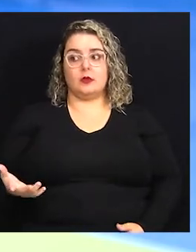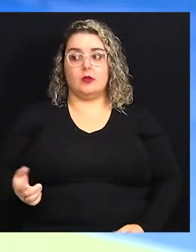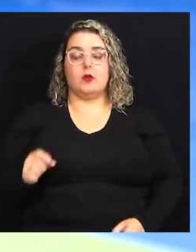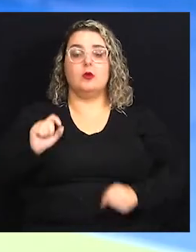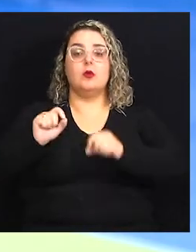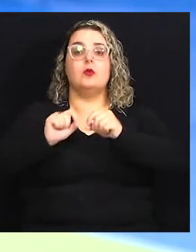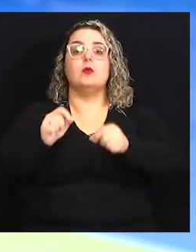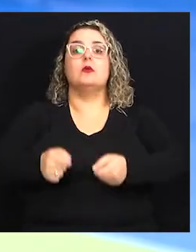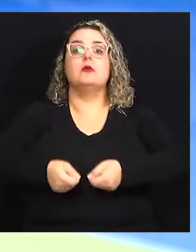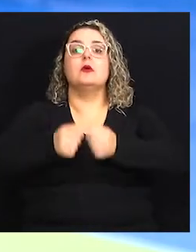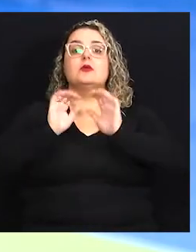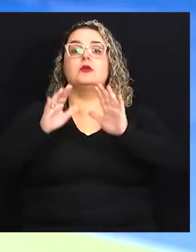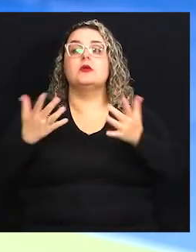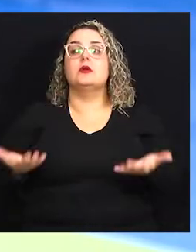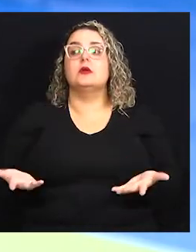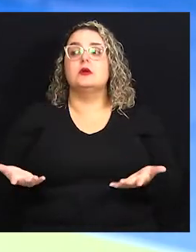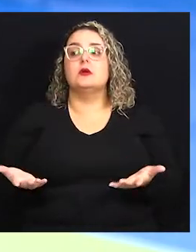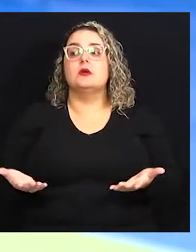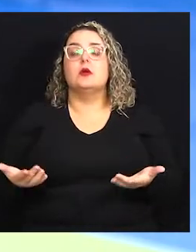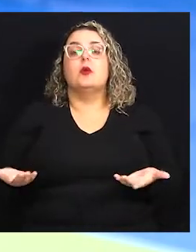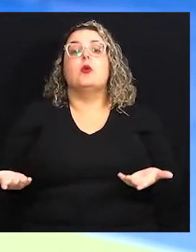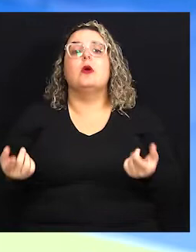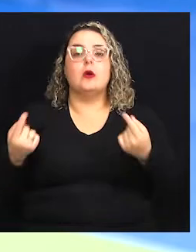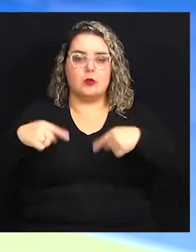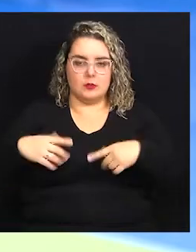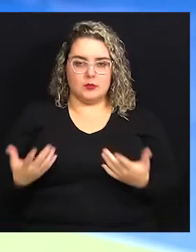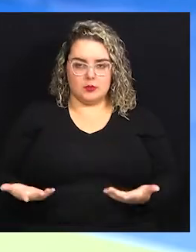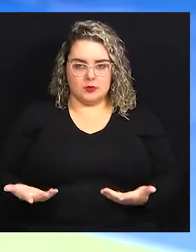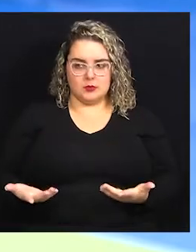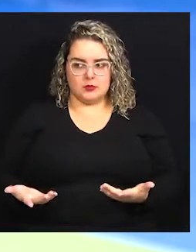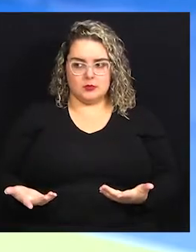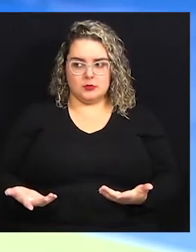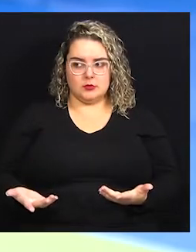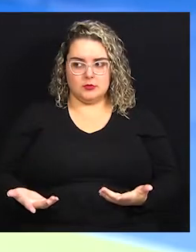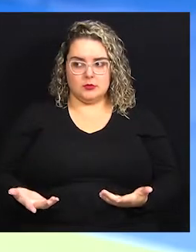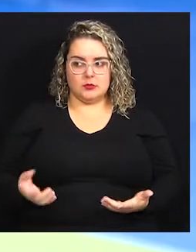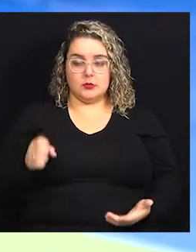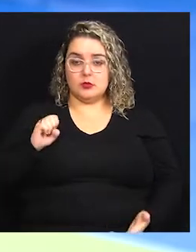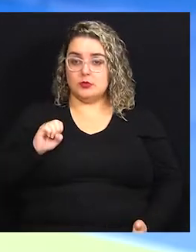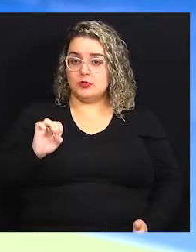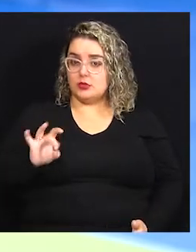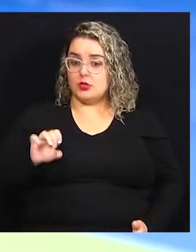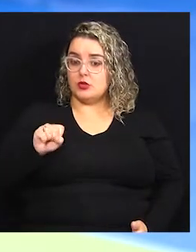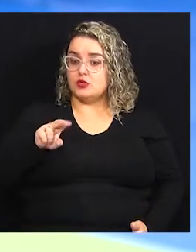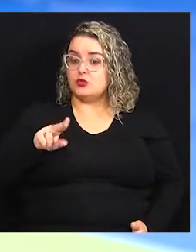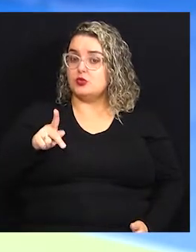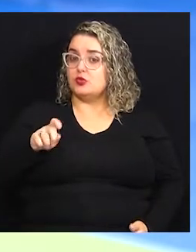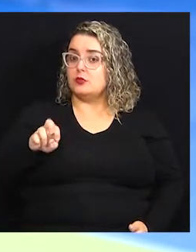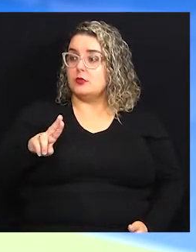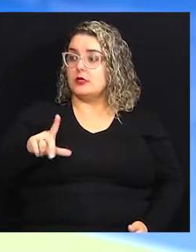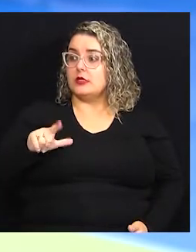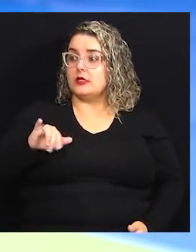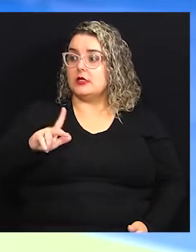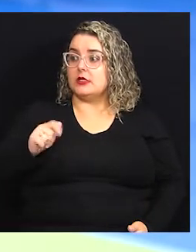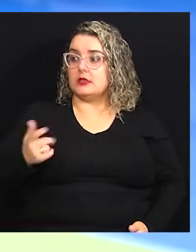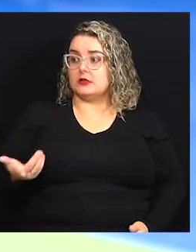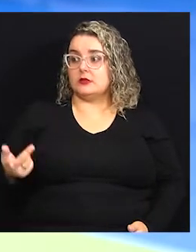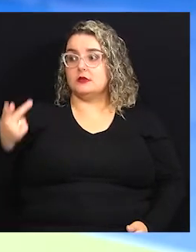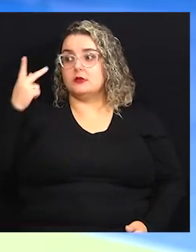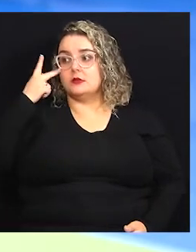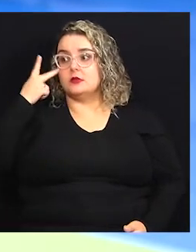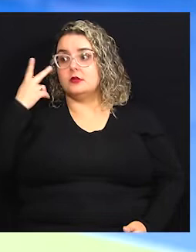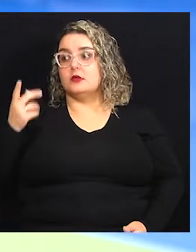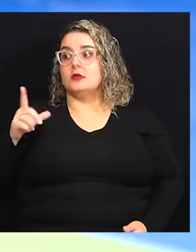que vai jogar. Vai jogar que campeonato? Então lá a gente só tinha Superliga. Por exemplo, você que está aqui em São Paulo...